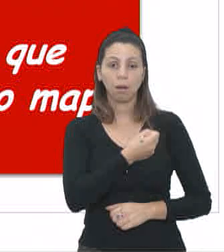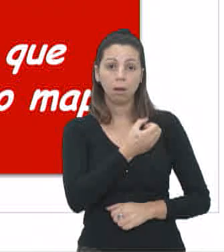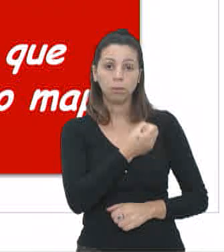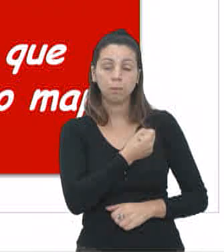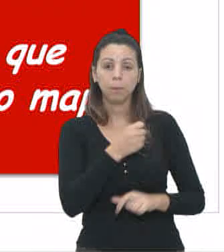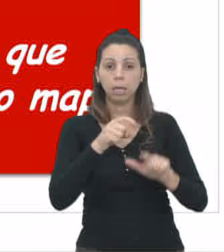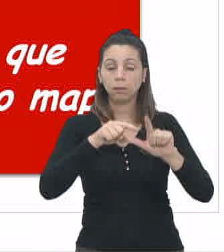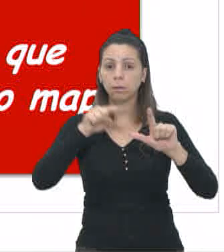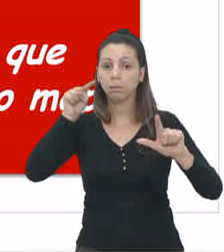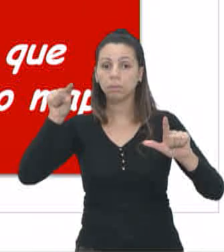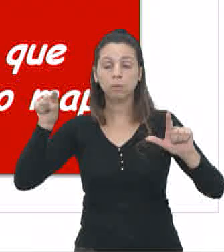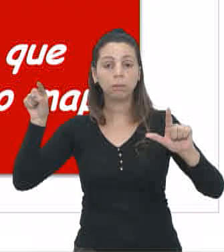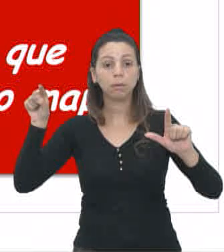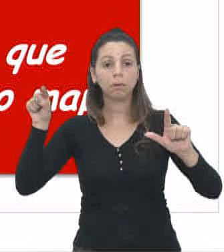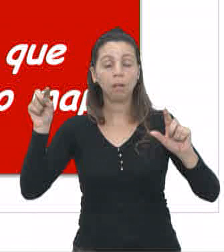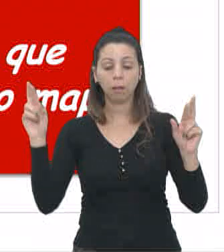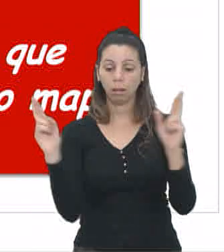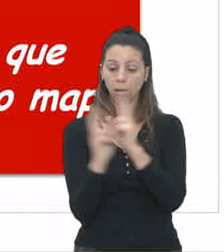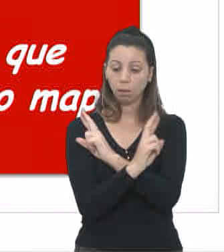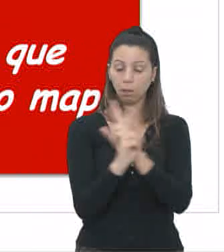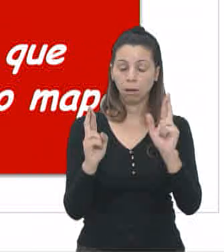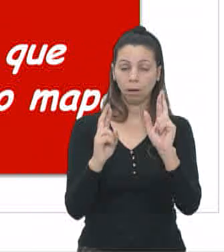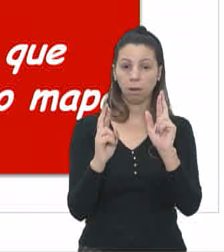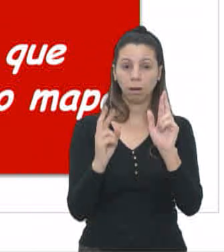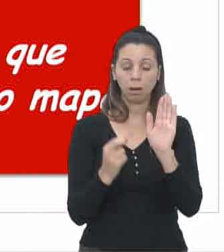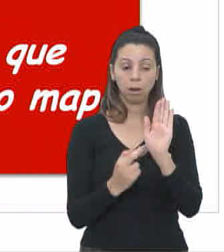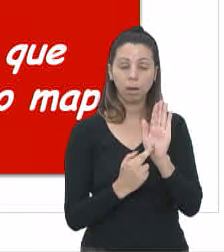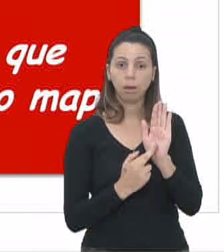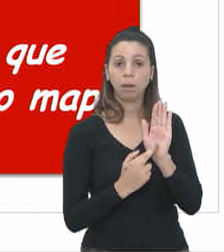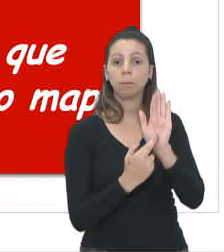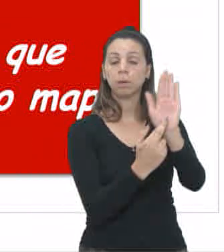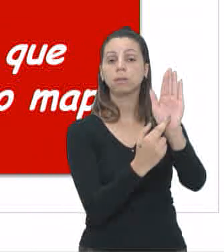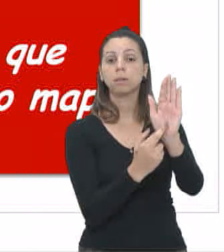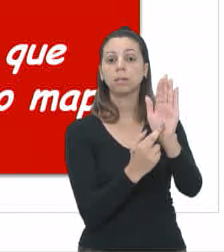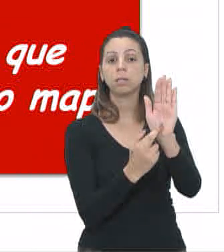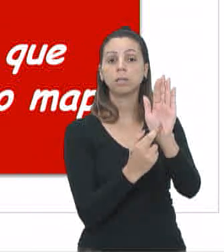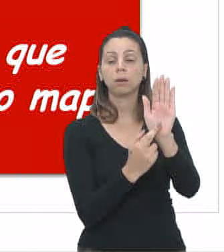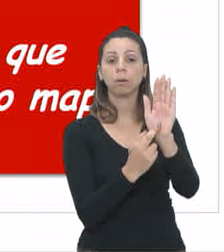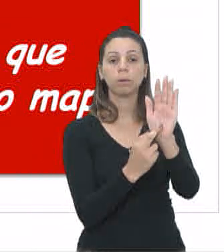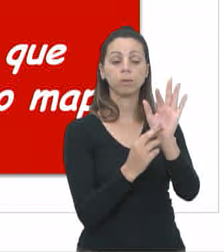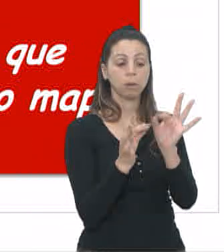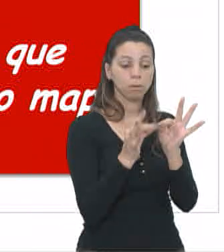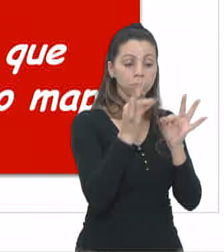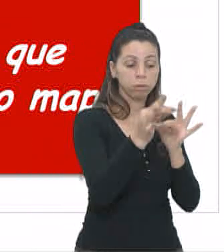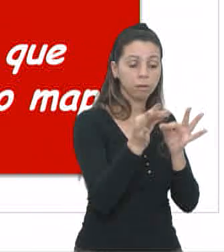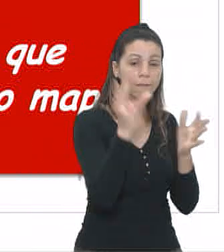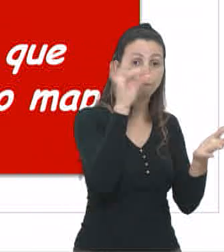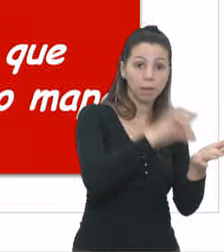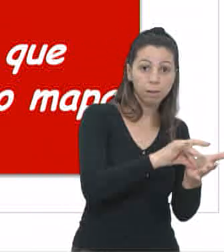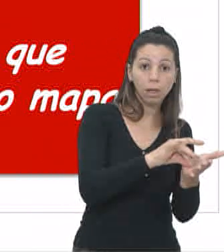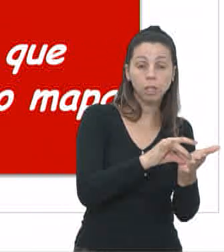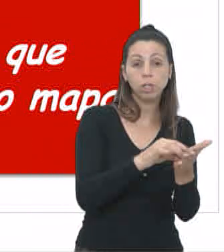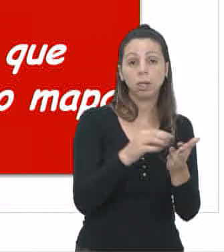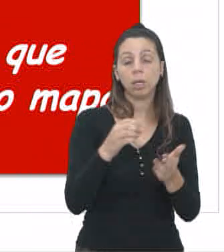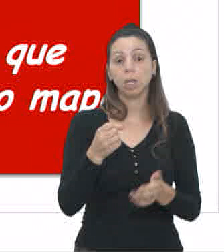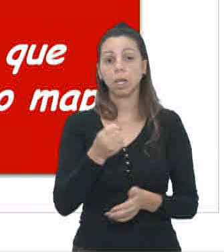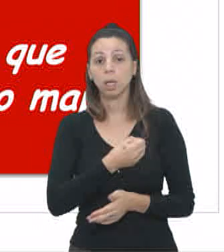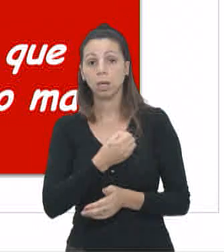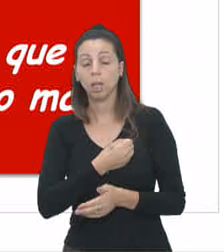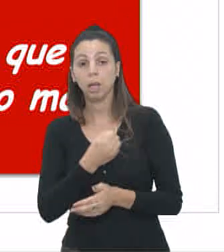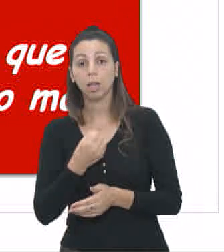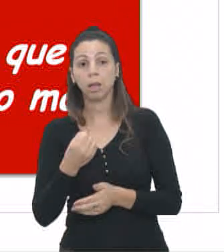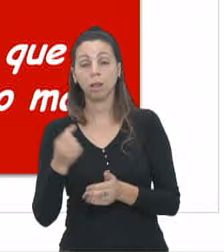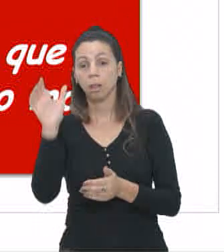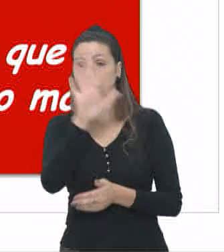desenho que representa a relação entre distância real e distância no mapa. Legenda é a parte do mapa responsável por indicar